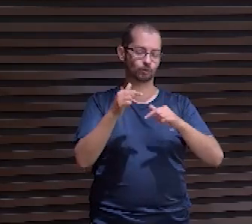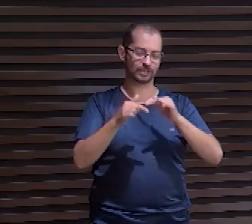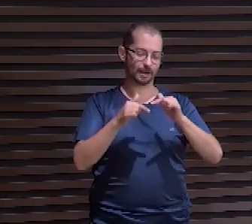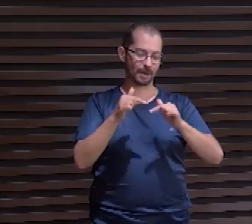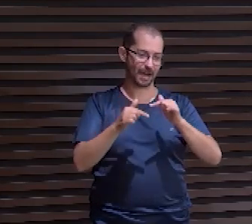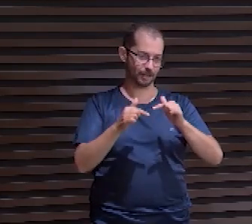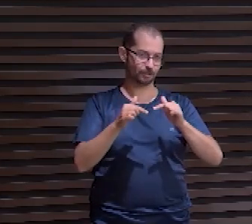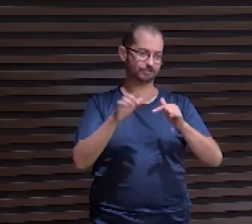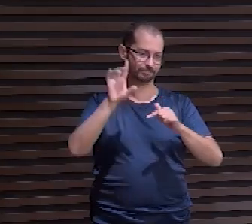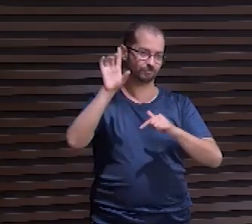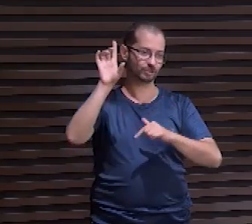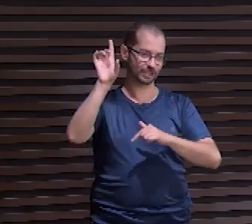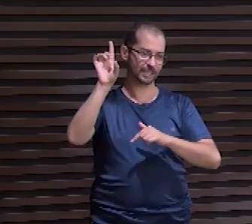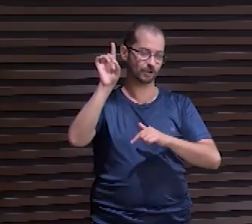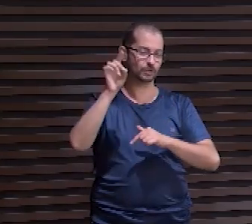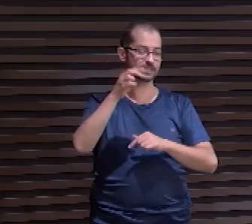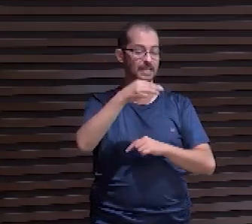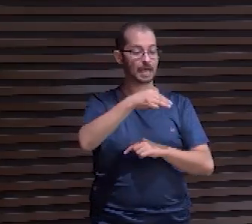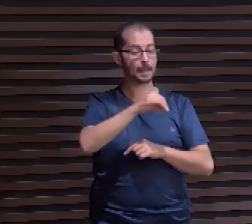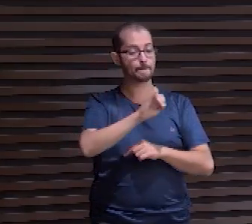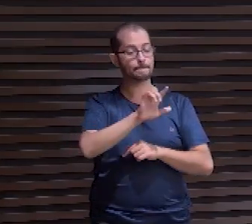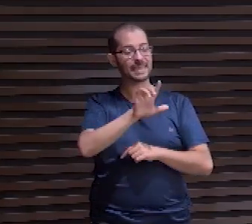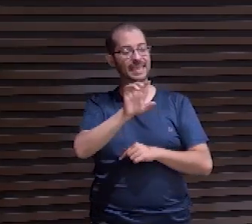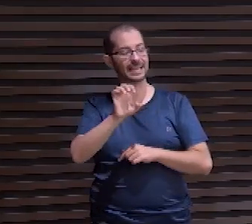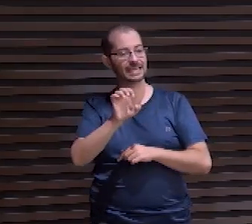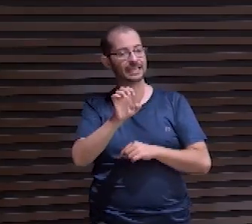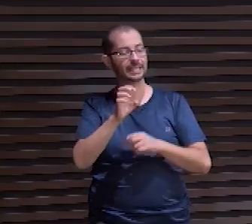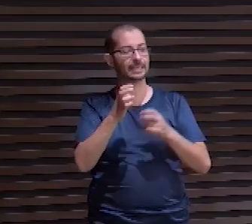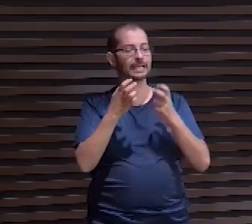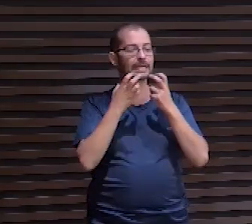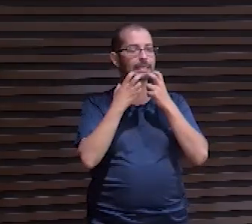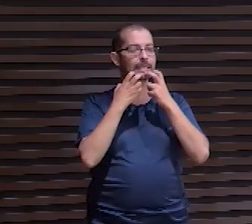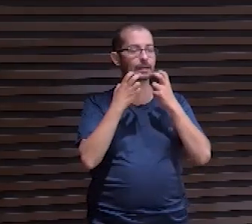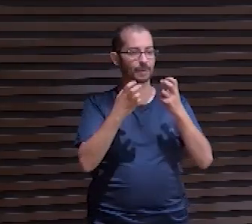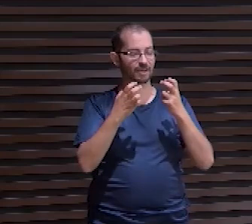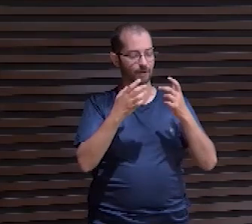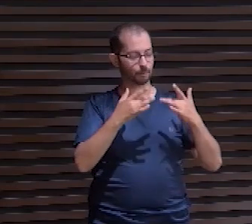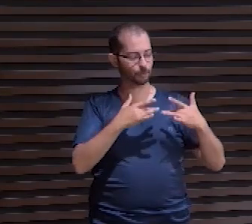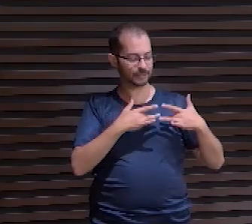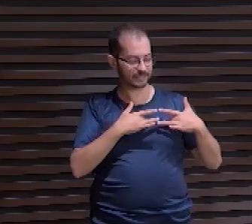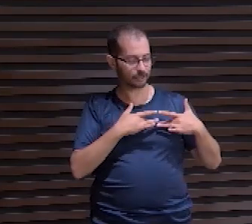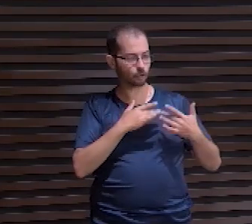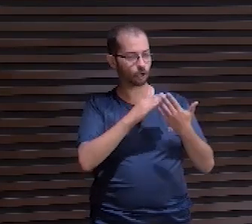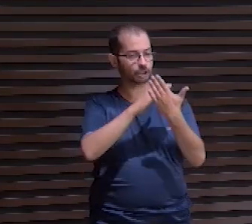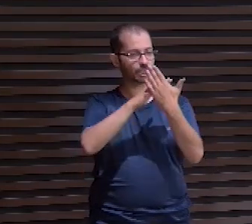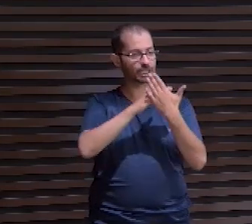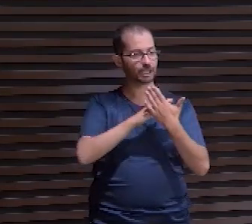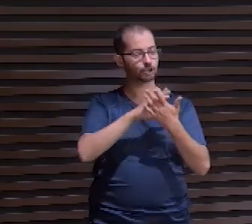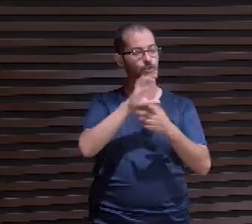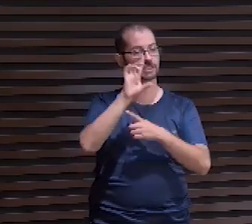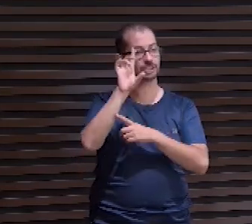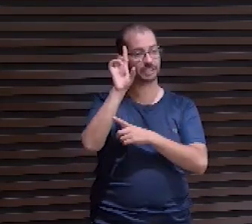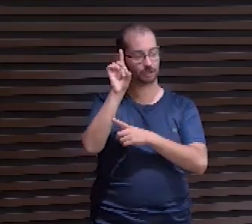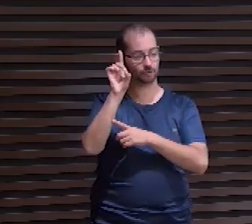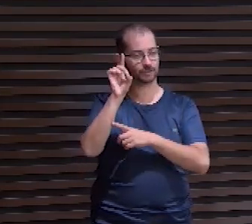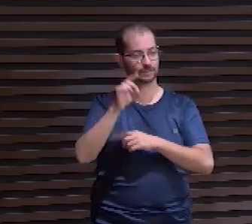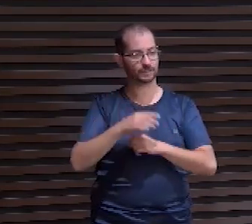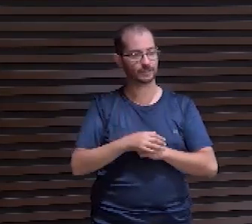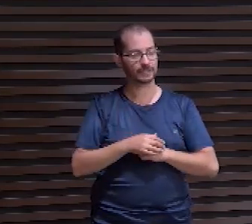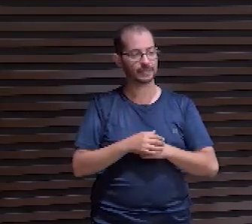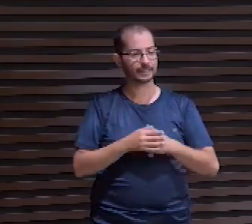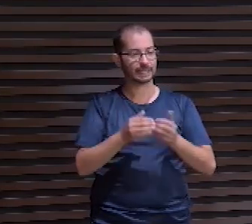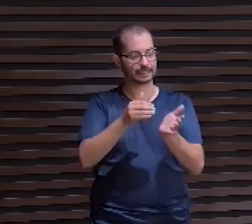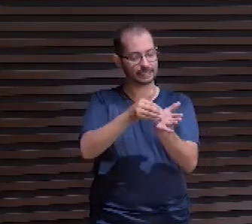clamava por misericórdia e ajuda de Deus. Desde a queda do homem no